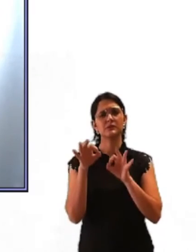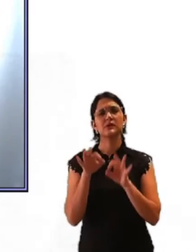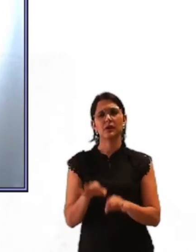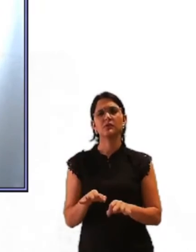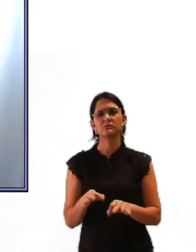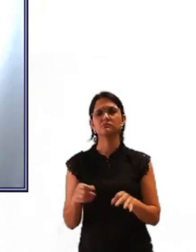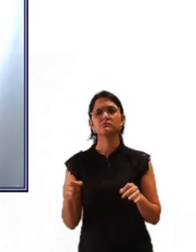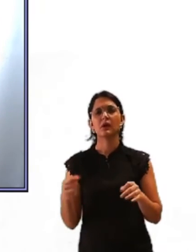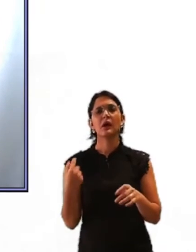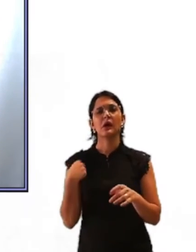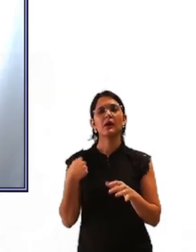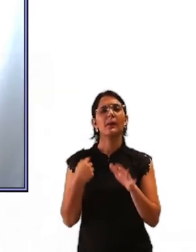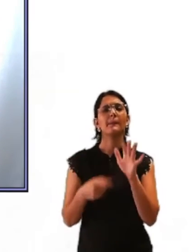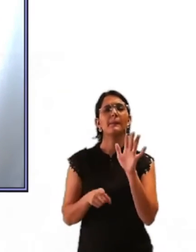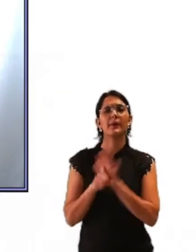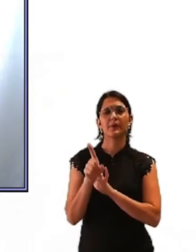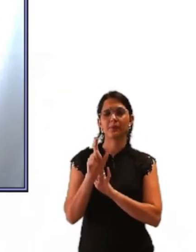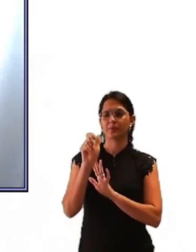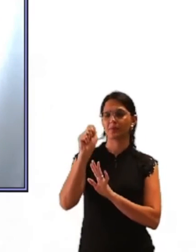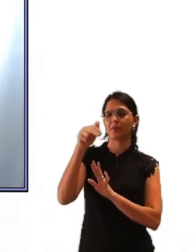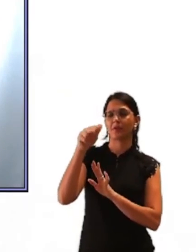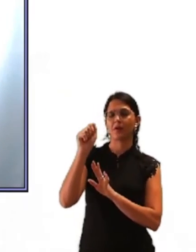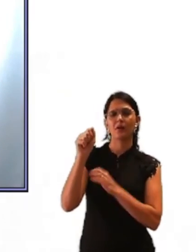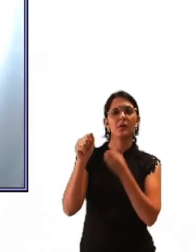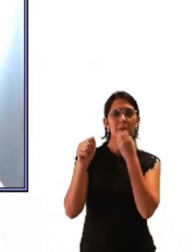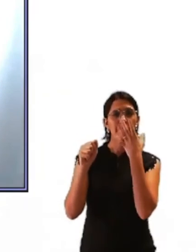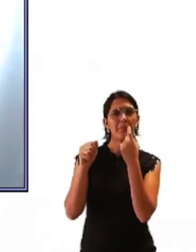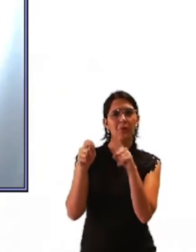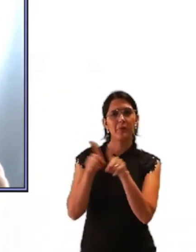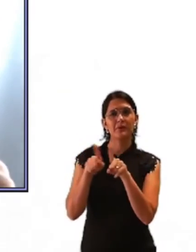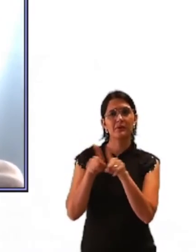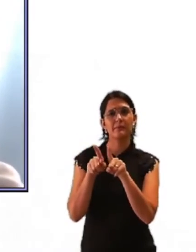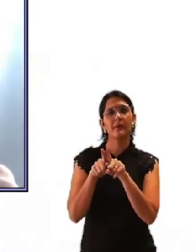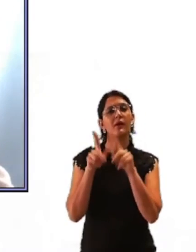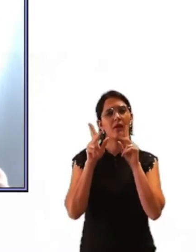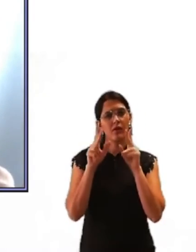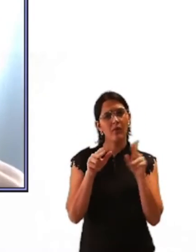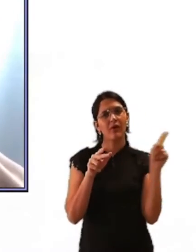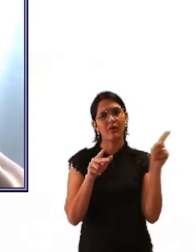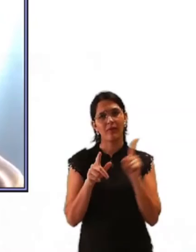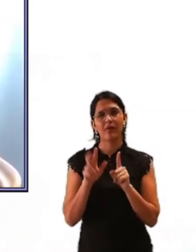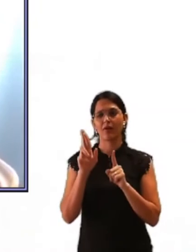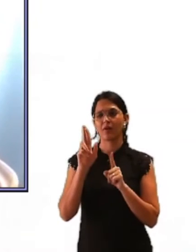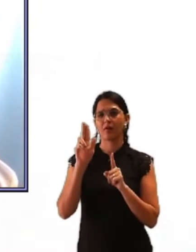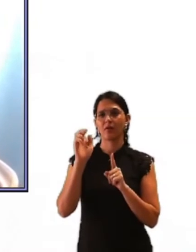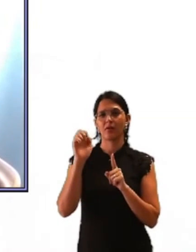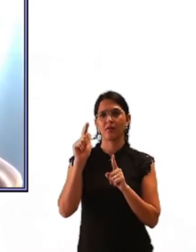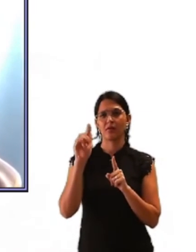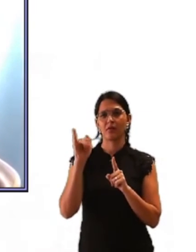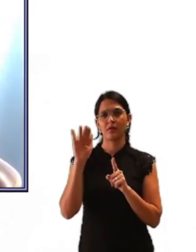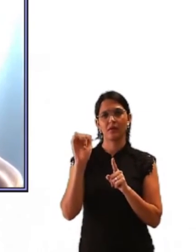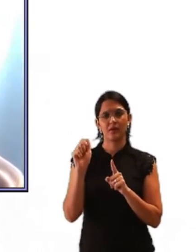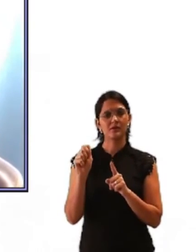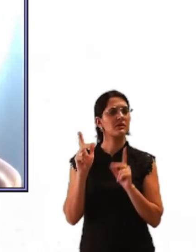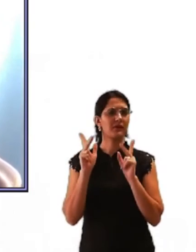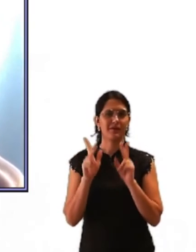Exatamente aqui, a pergunta da Ana, muito boa também, que foi na linha do que a Regina